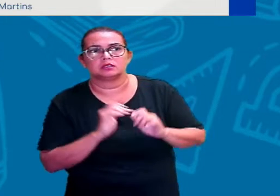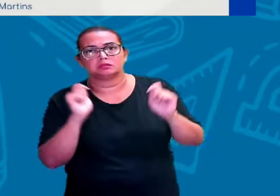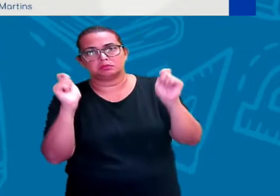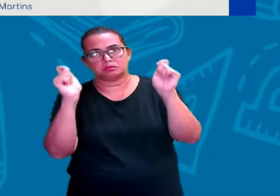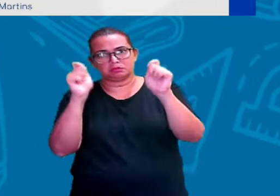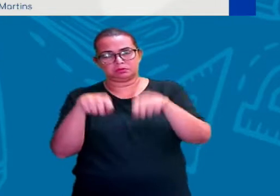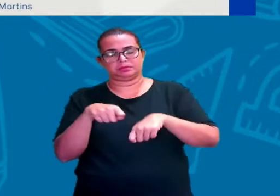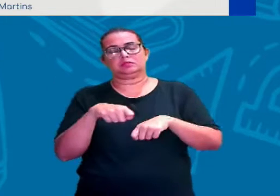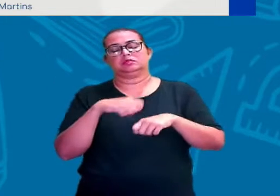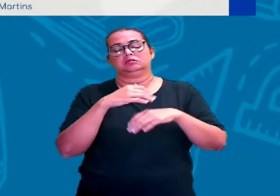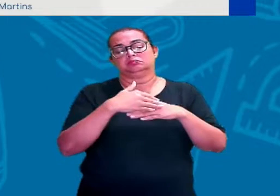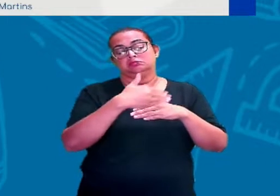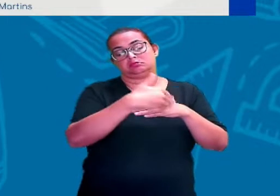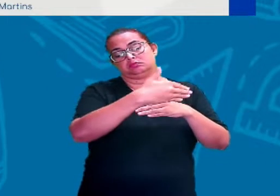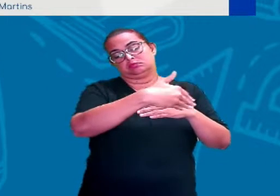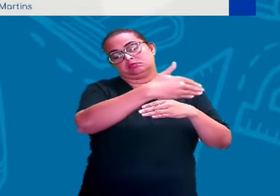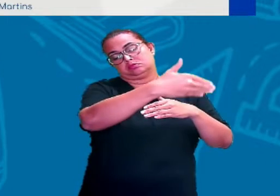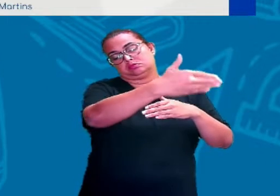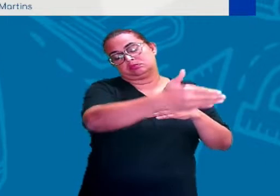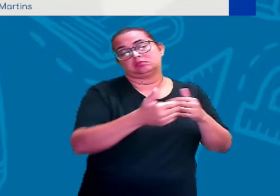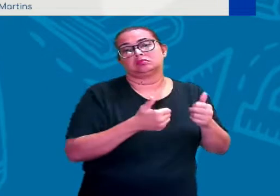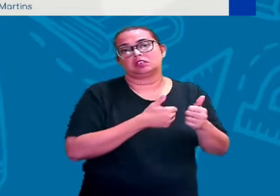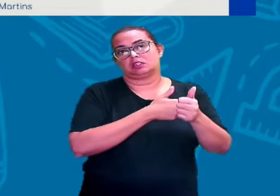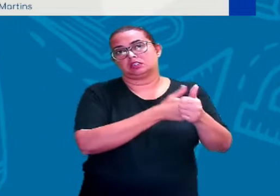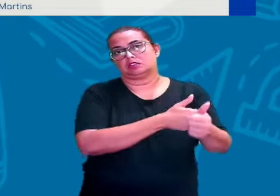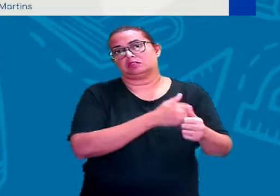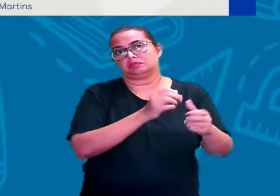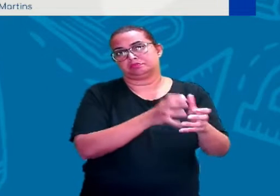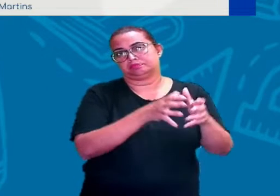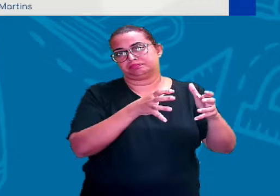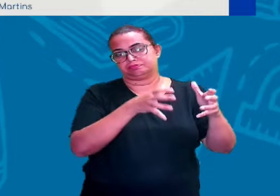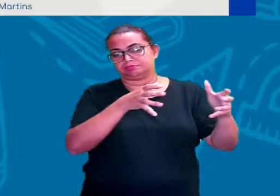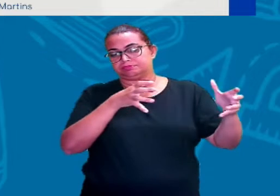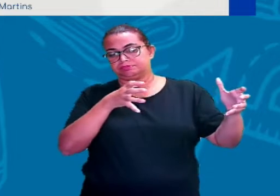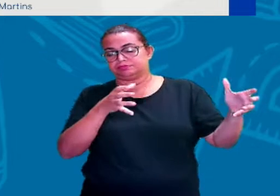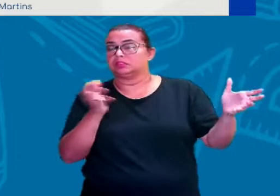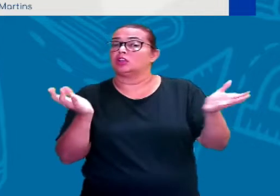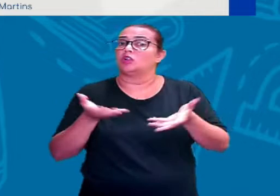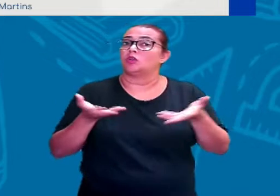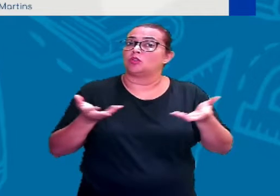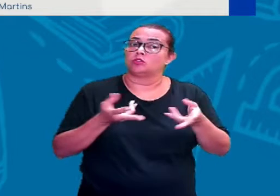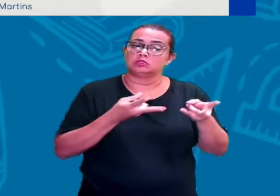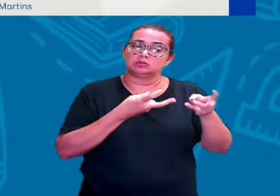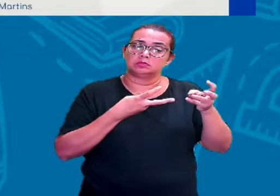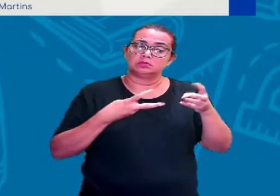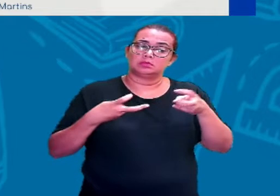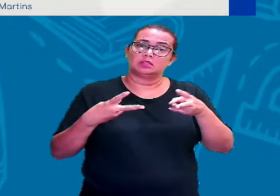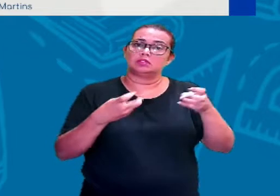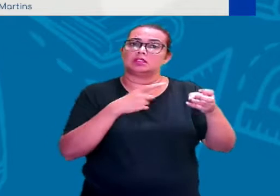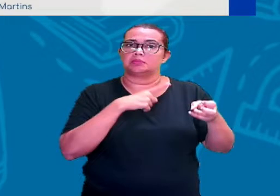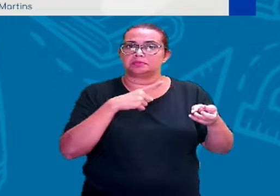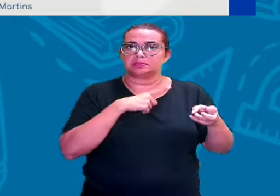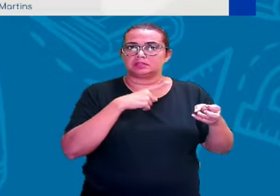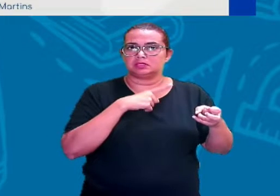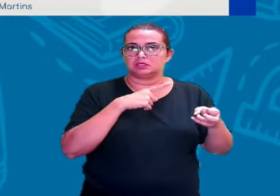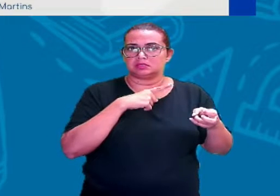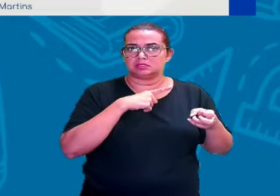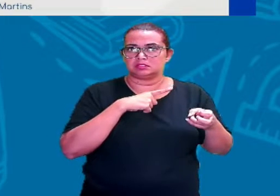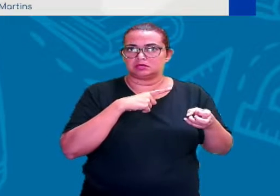essa evolução da população indígena, por isso que hoje a gente tem esses dados.